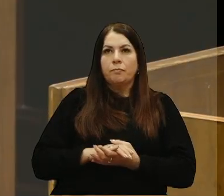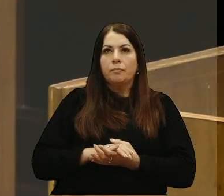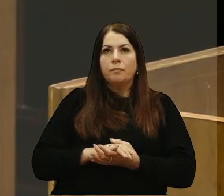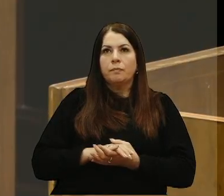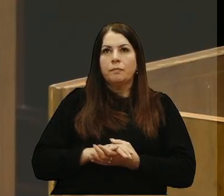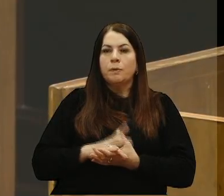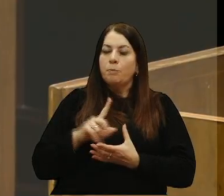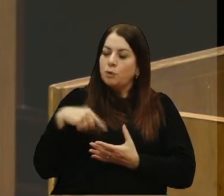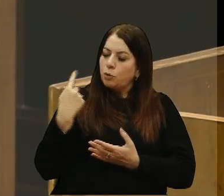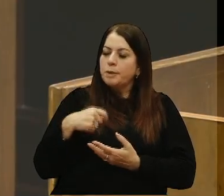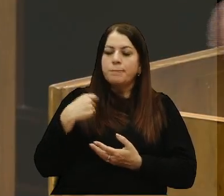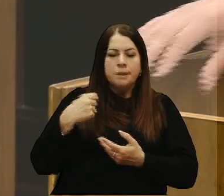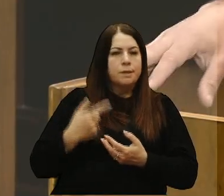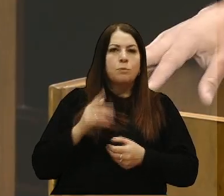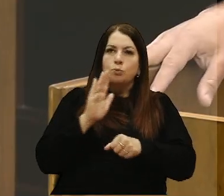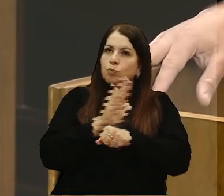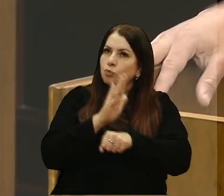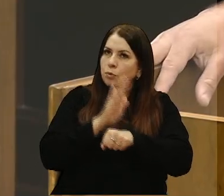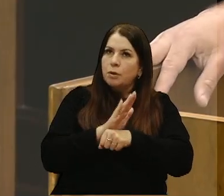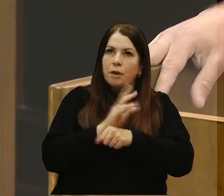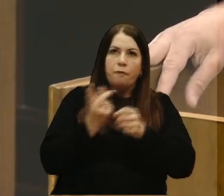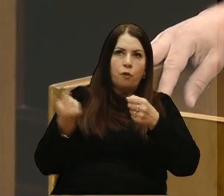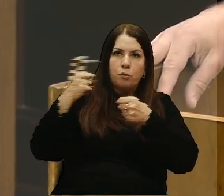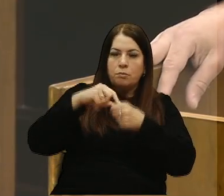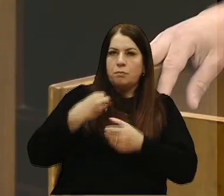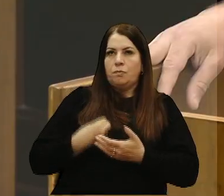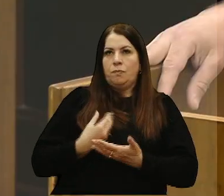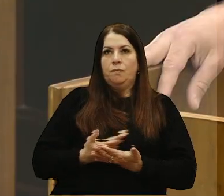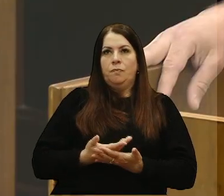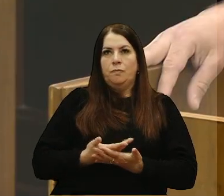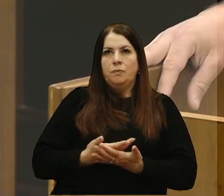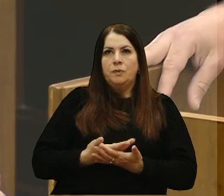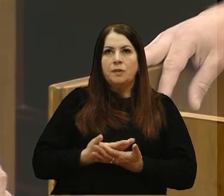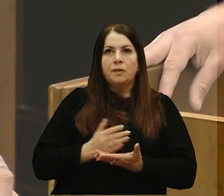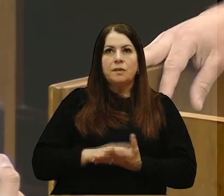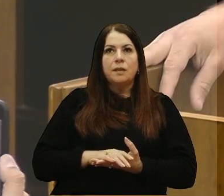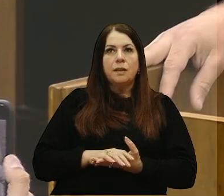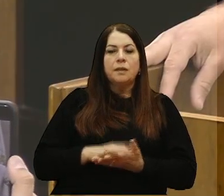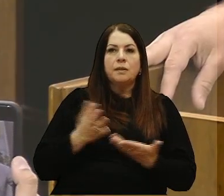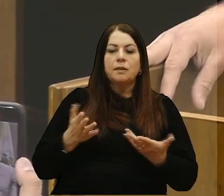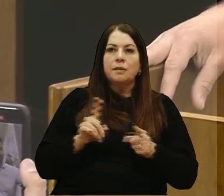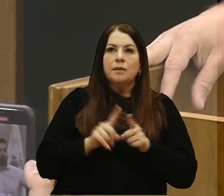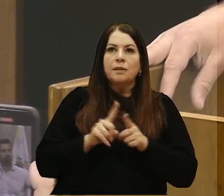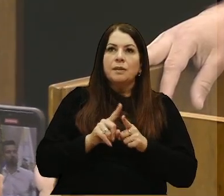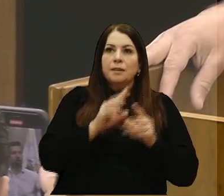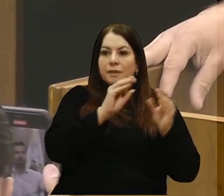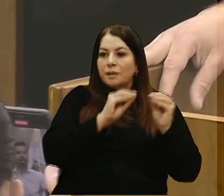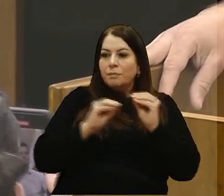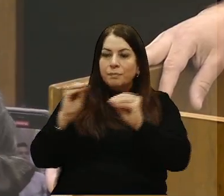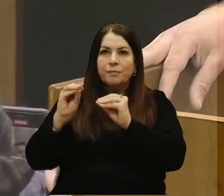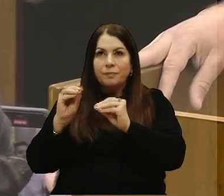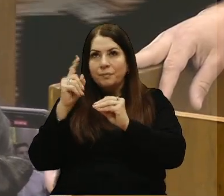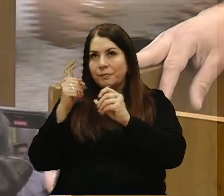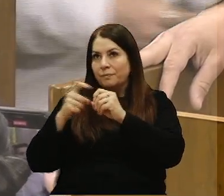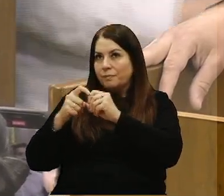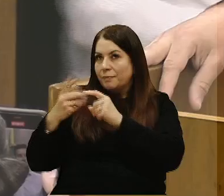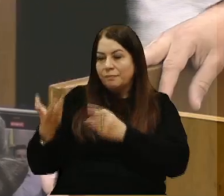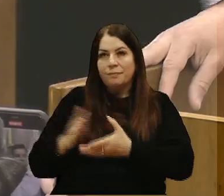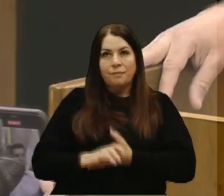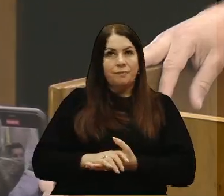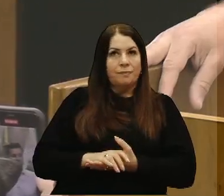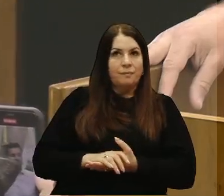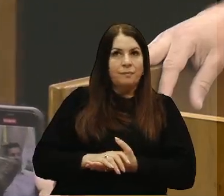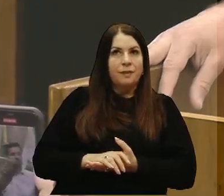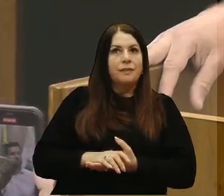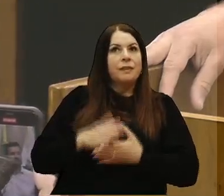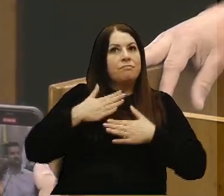Mas nós precisamos ajudá-los a retomar a sua vida. Por meio da internação compulsória, nós vamos